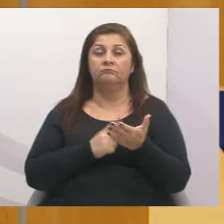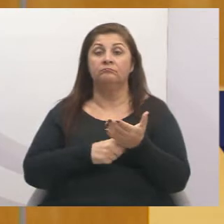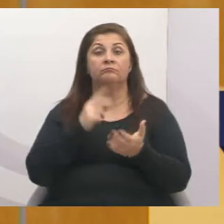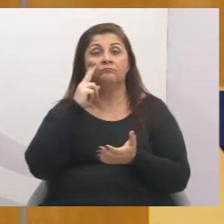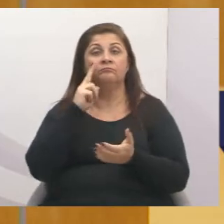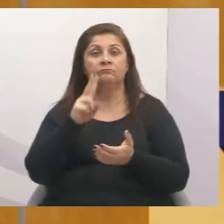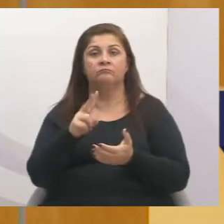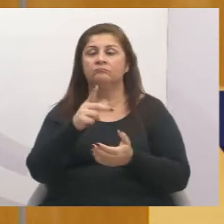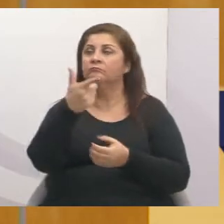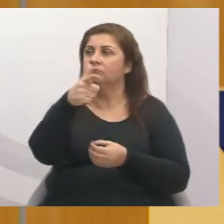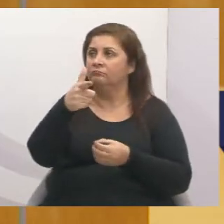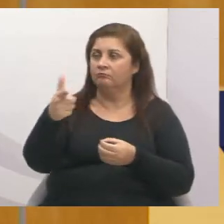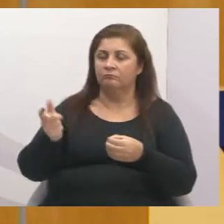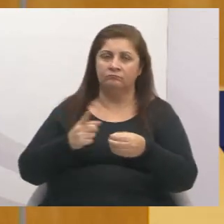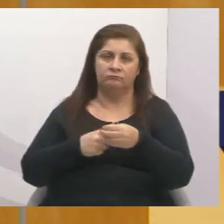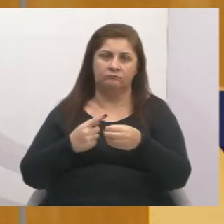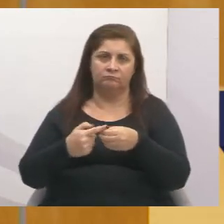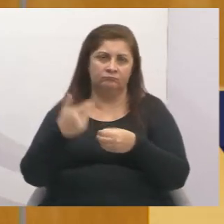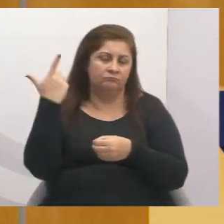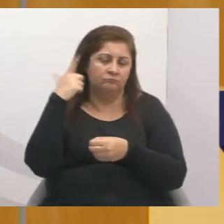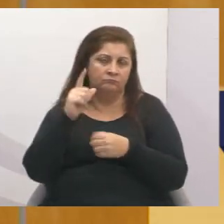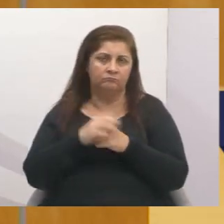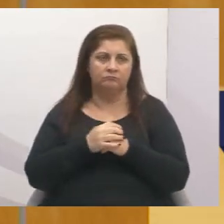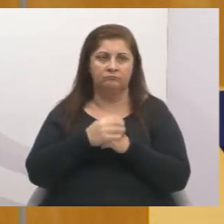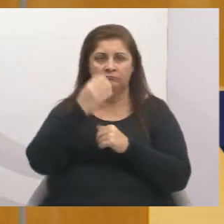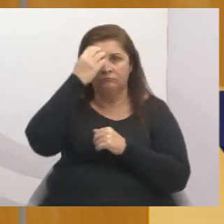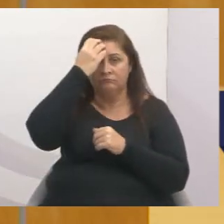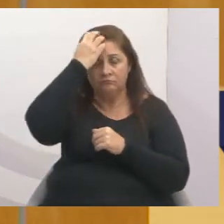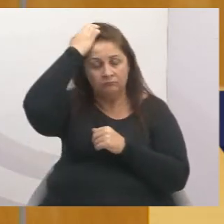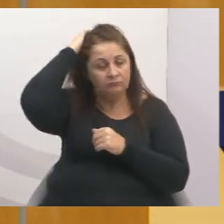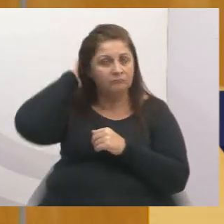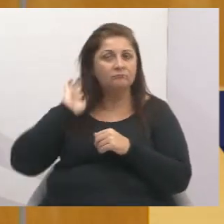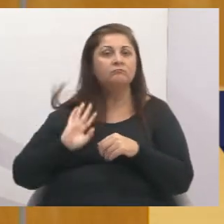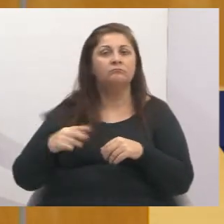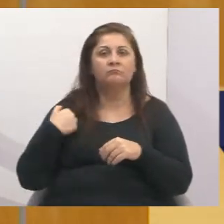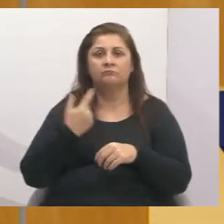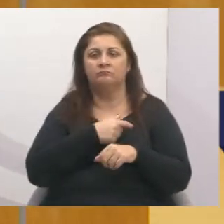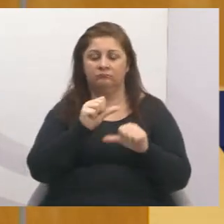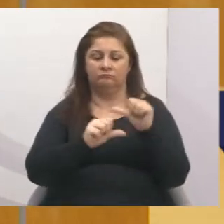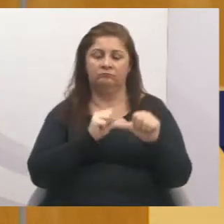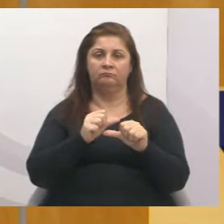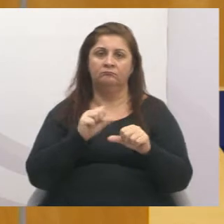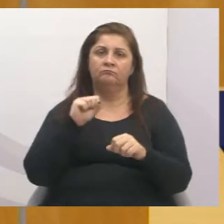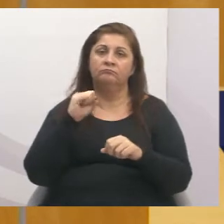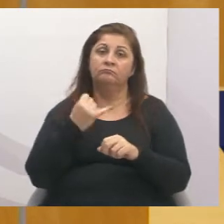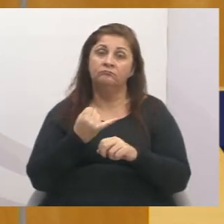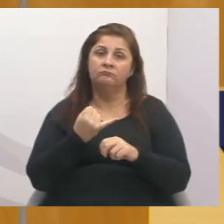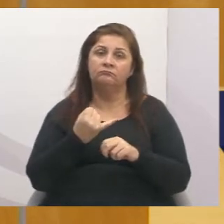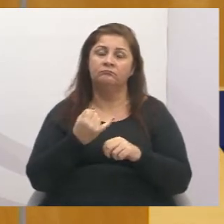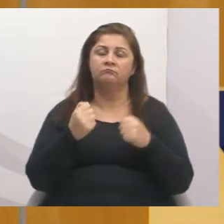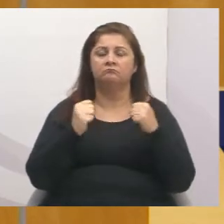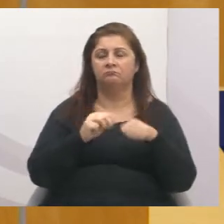o que outros municípios conquistam e, eventualmente, fazermos as alterações, e aquilo que for objeto de